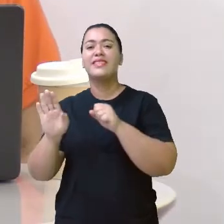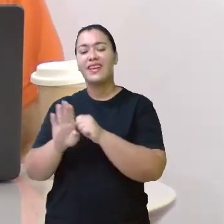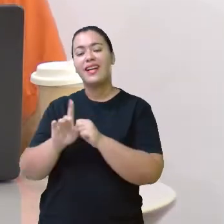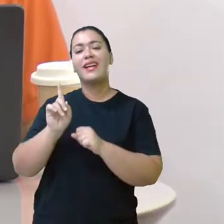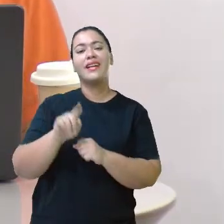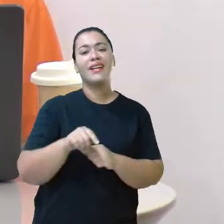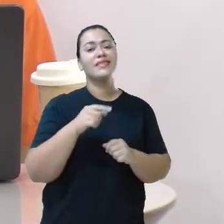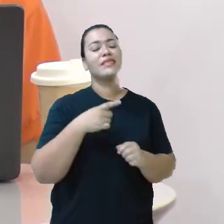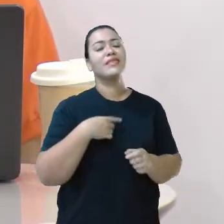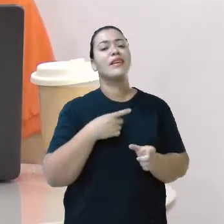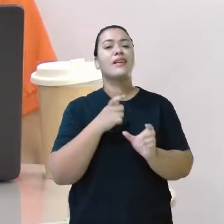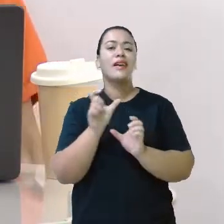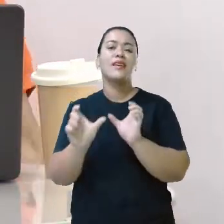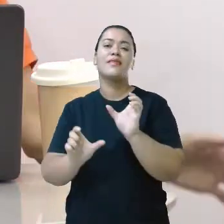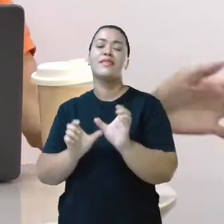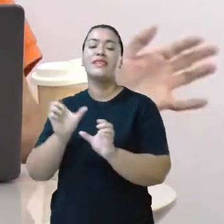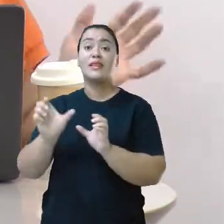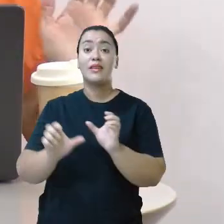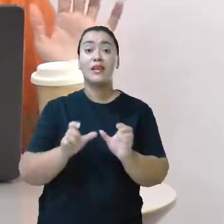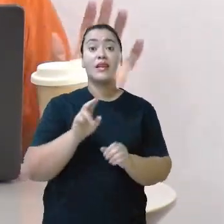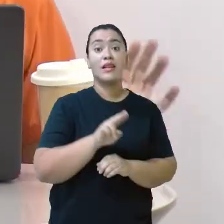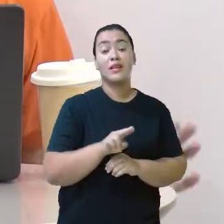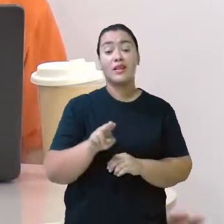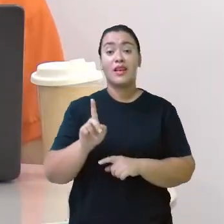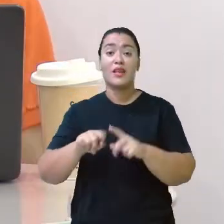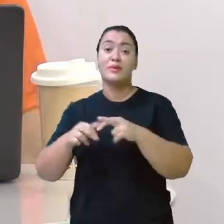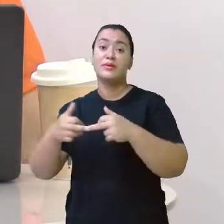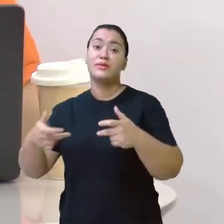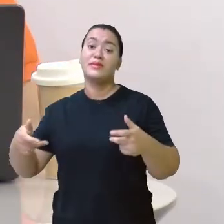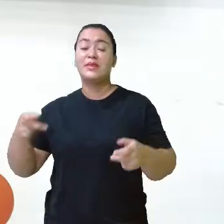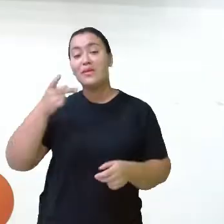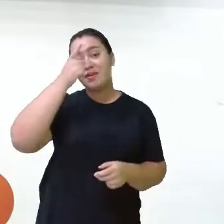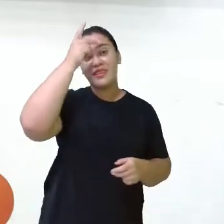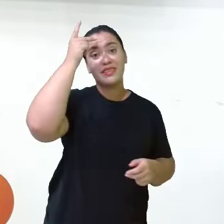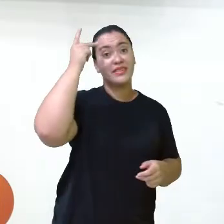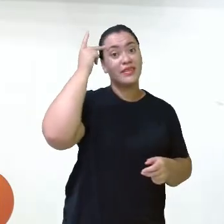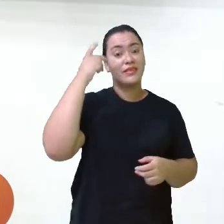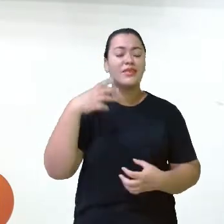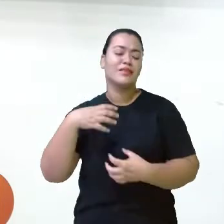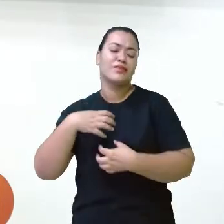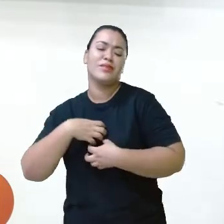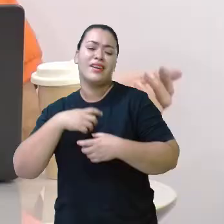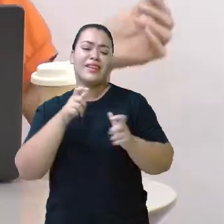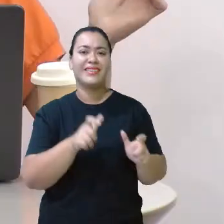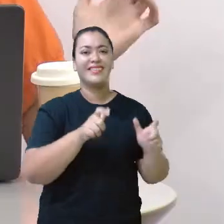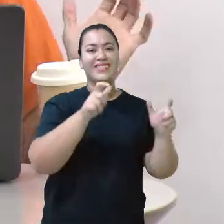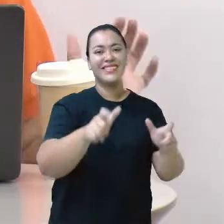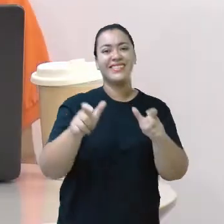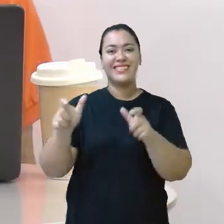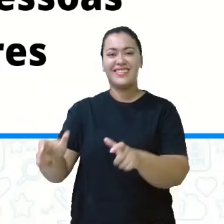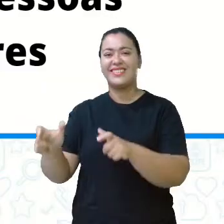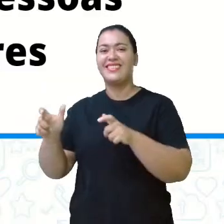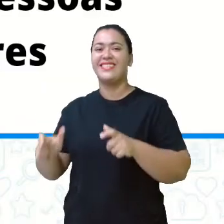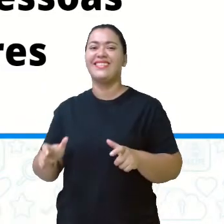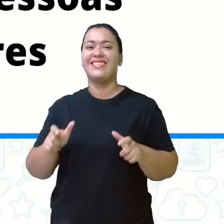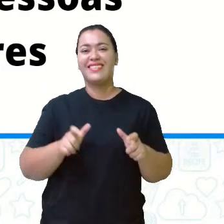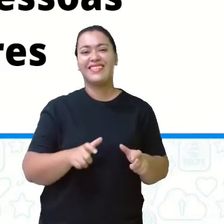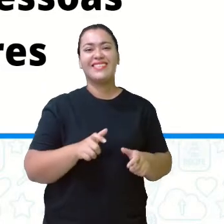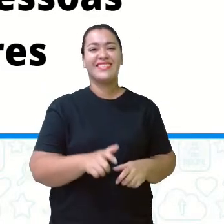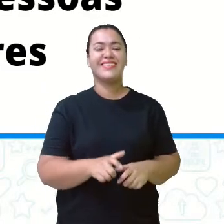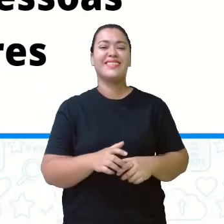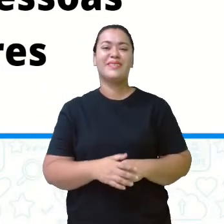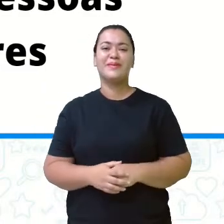Substantivo é a classe variável que nomeia objetos, pessoas, sentimentos, lugares.